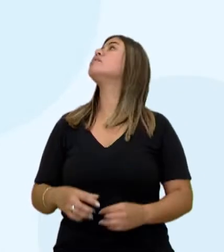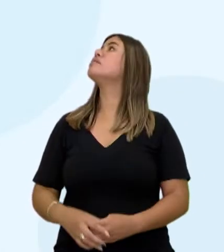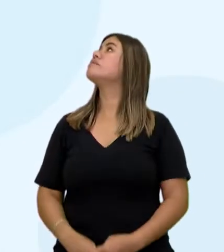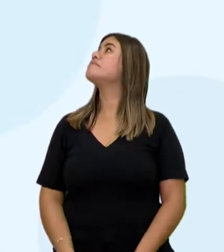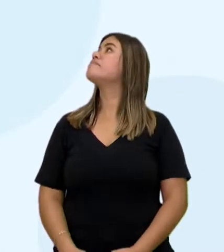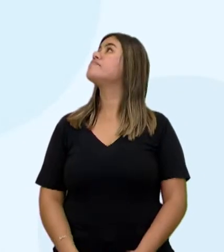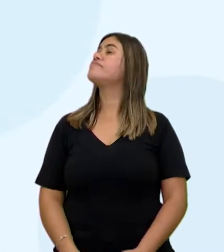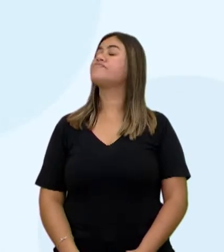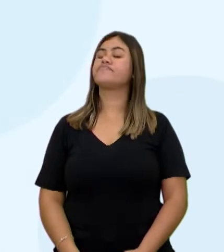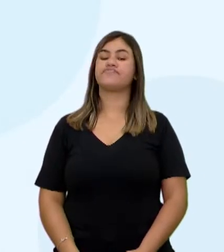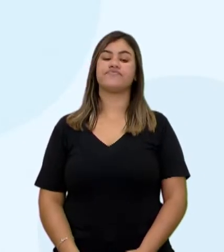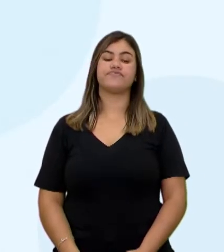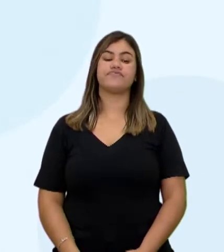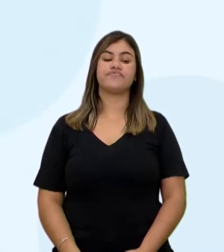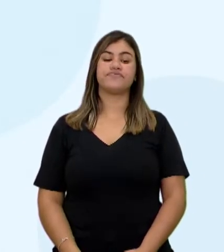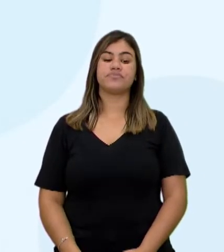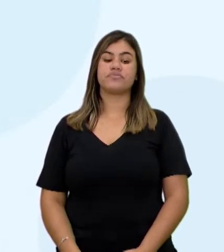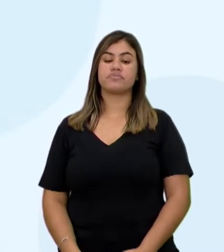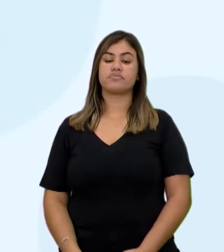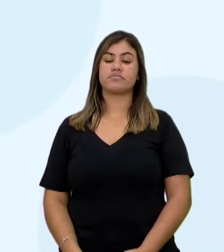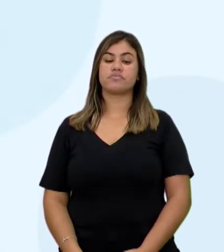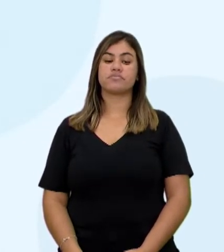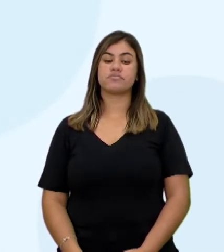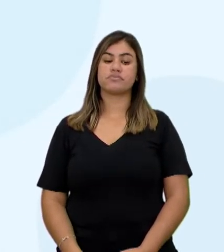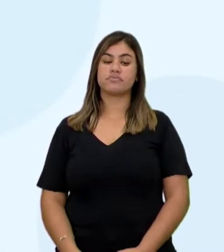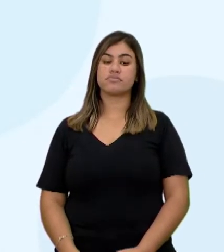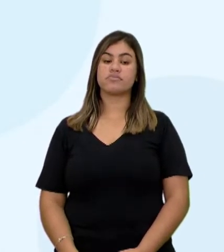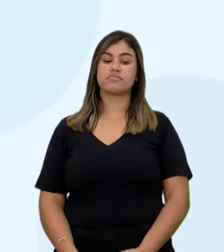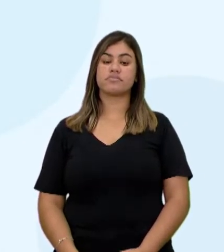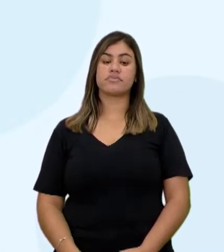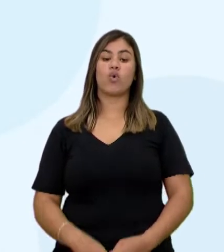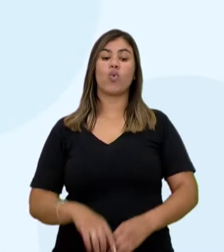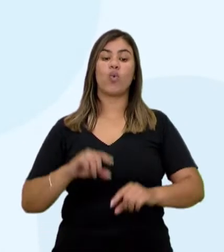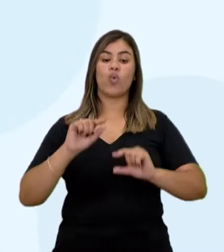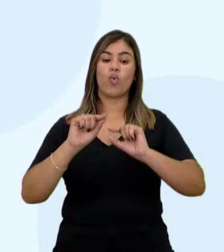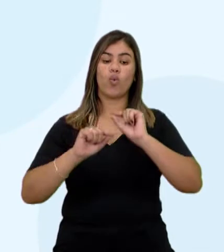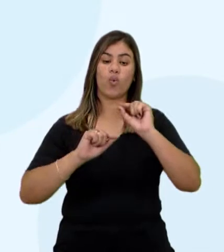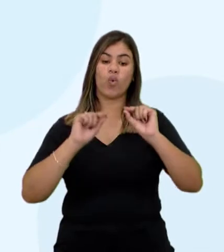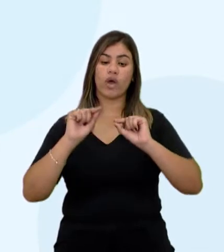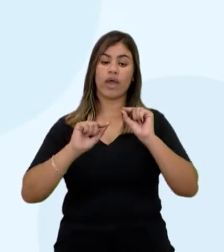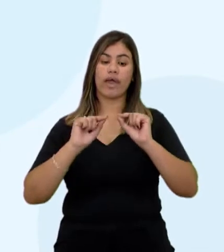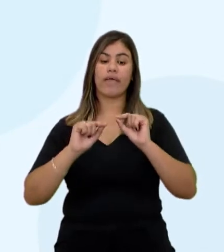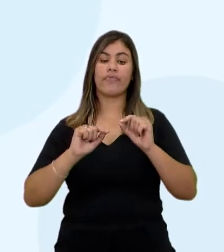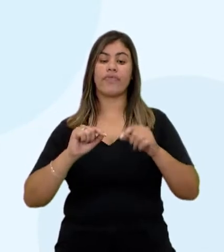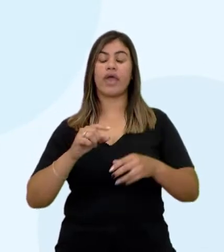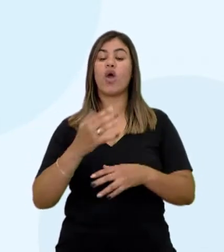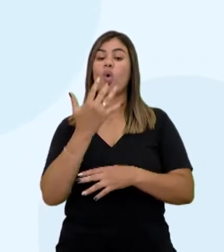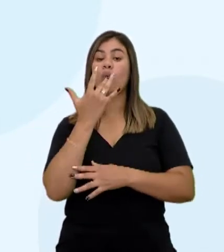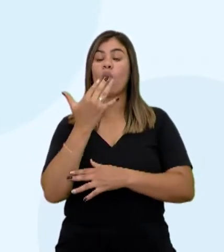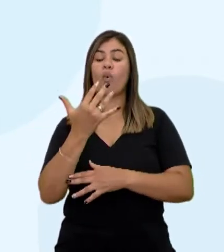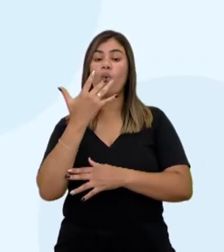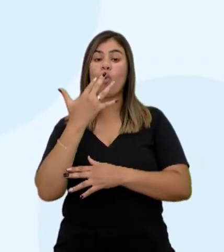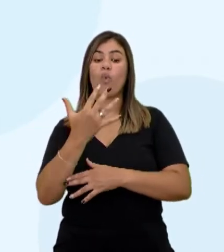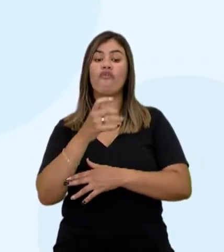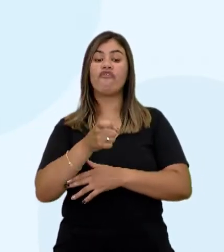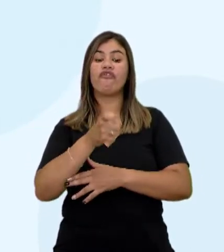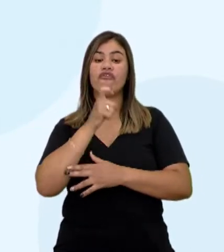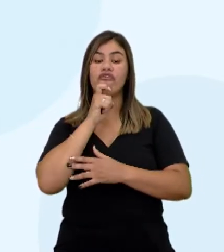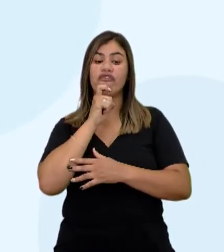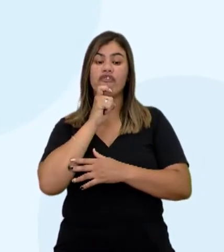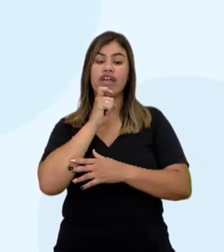o Paleozoico, o Mesozoico, o Cenozoico, que são aí eras importantes, porque aí começam aí a ter,